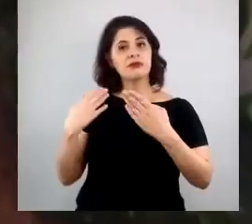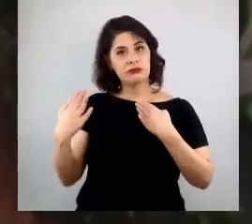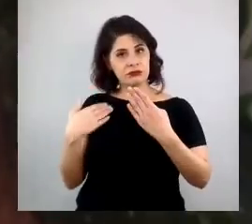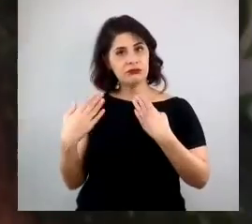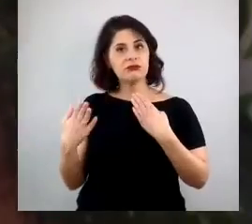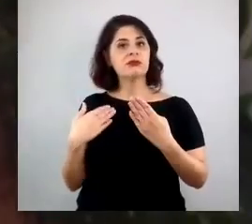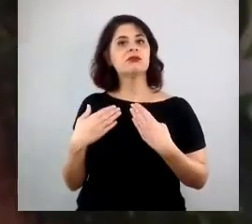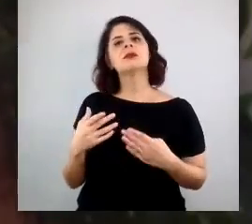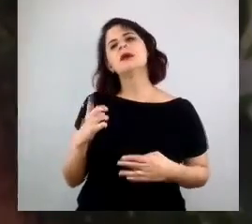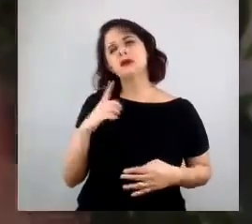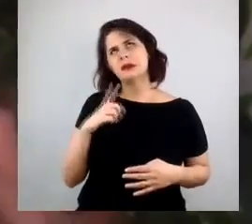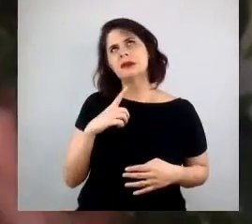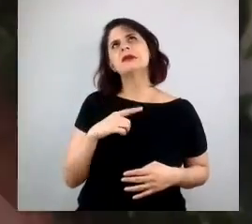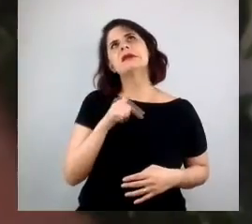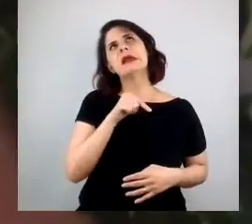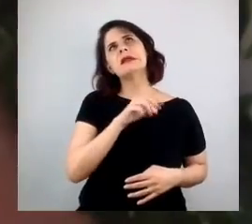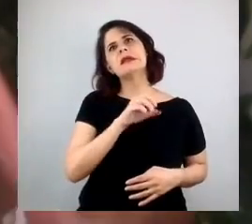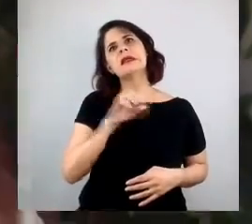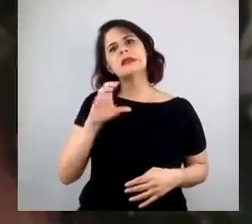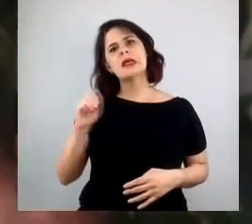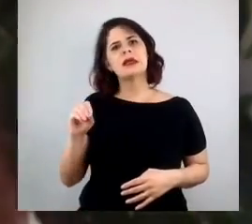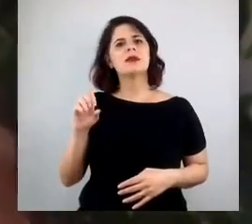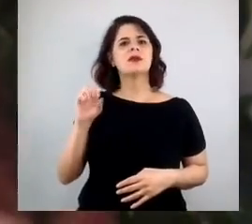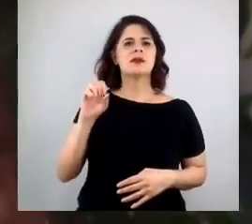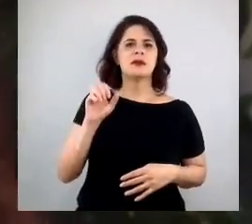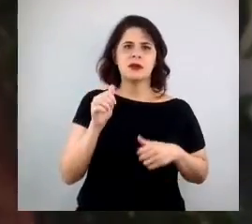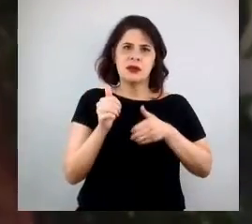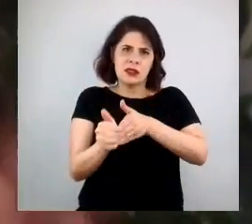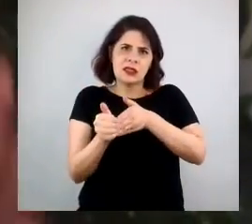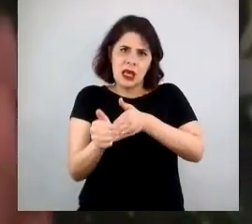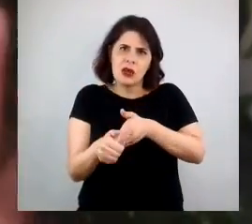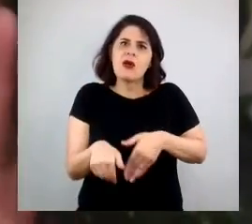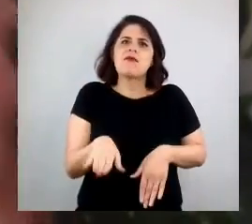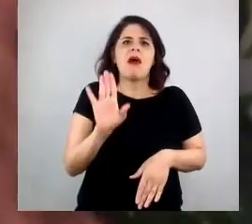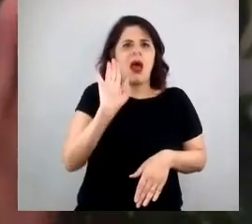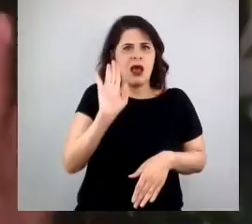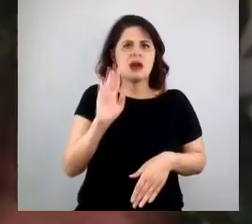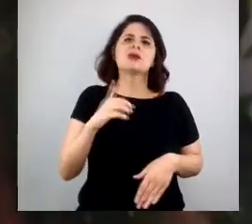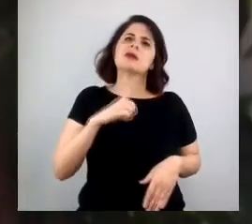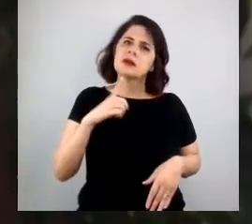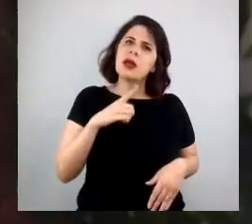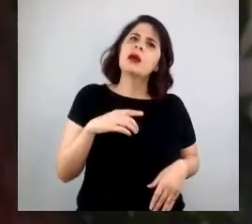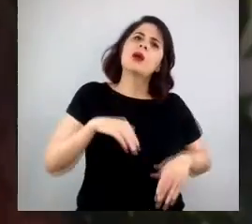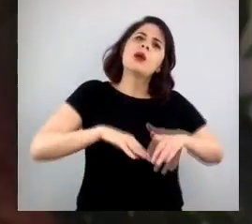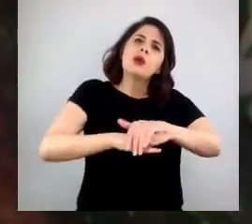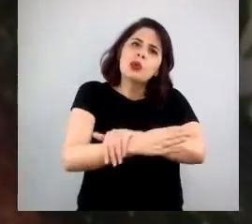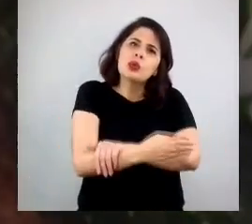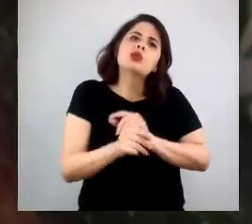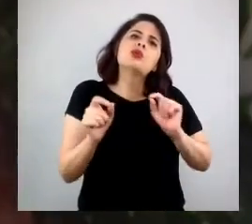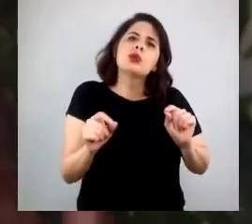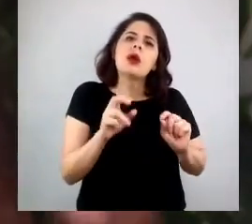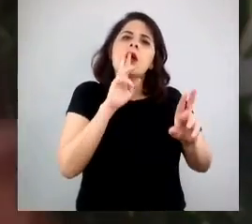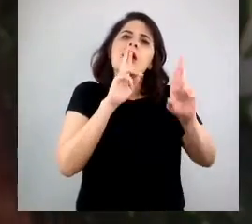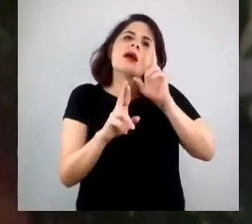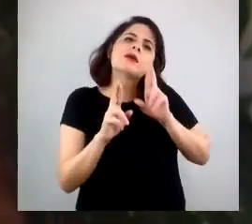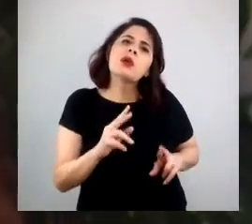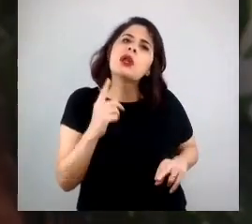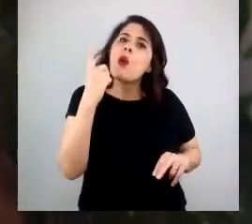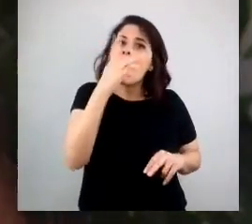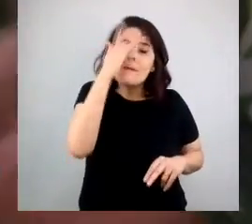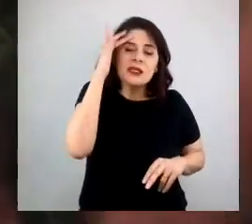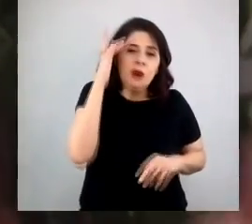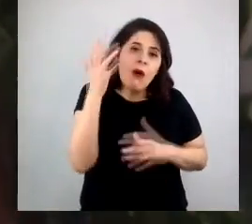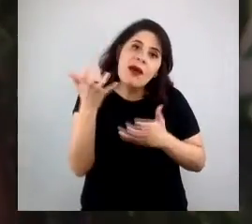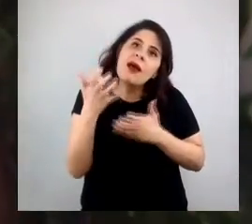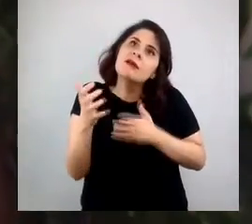mil seguidores, aí, só que eu e minha assessoria, a gente sempre tem costume de ver, pelo menos, responder, pelo menos uma mensagem de cada pessoa, aquela coisa conta comercial,